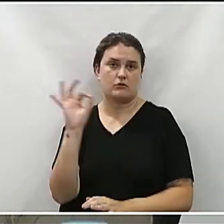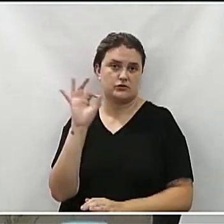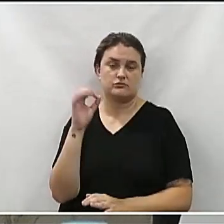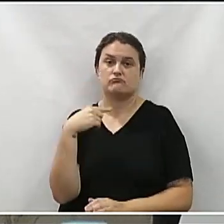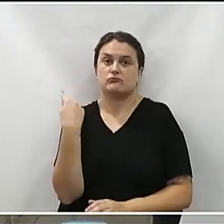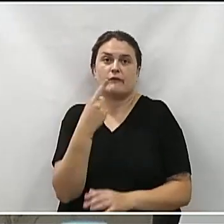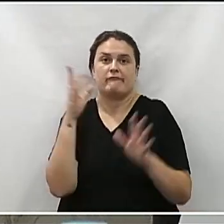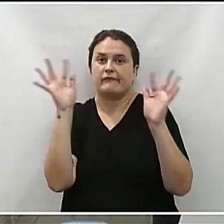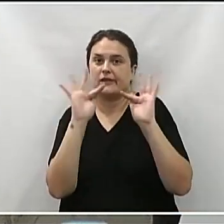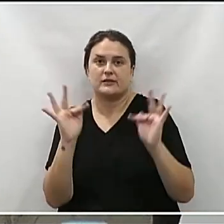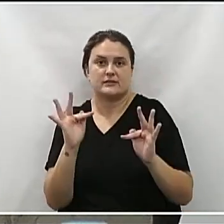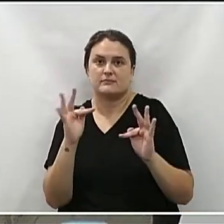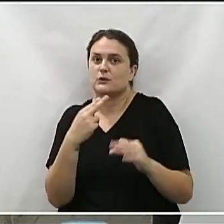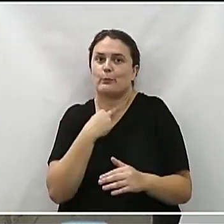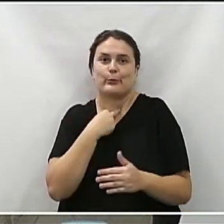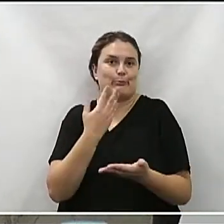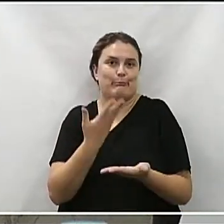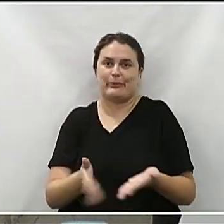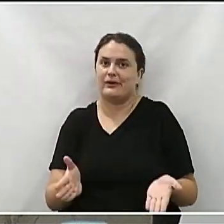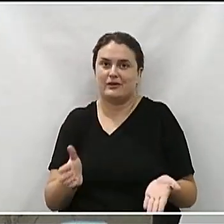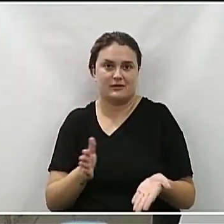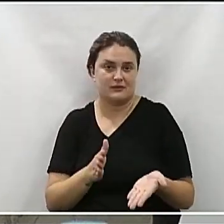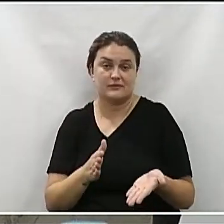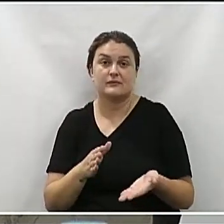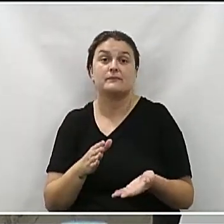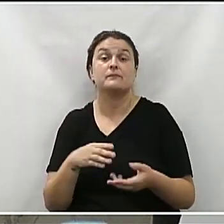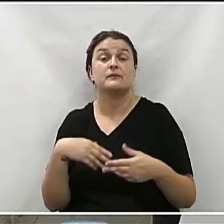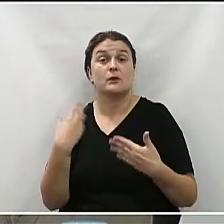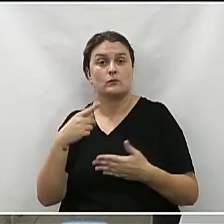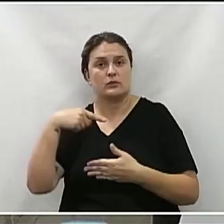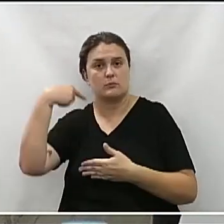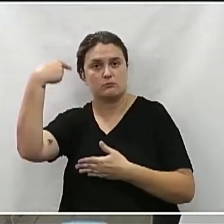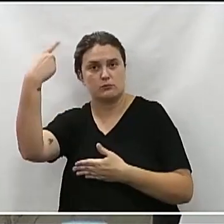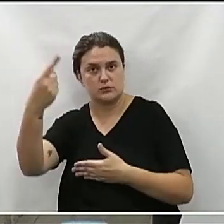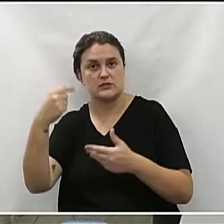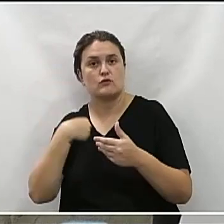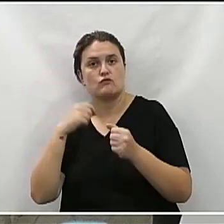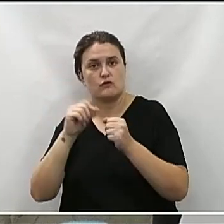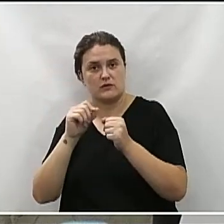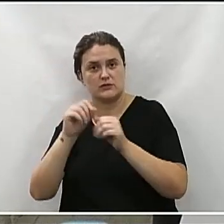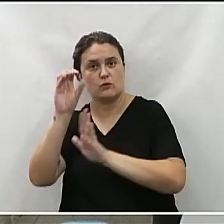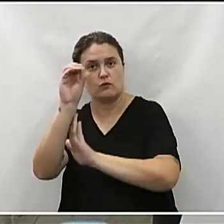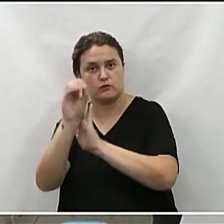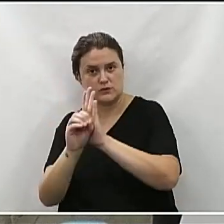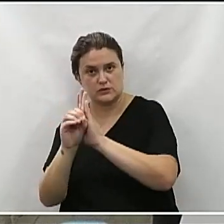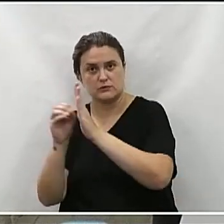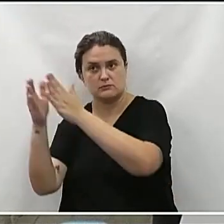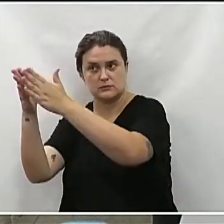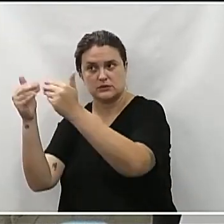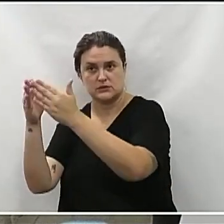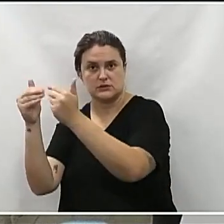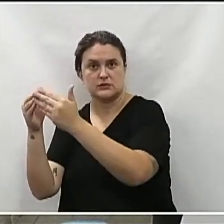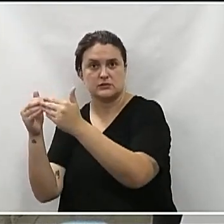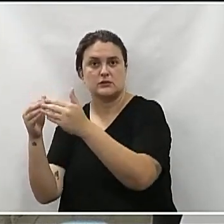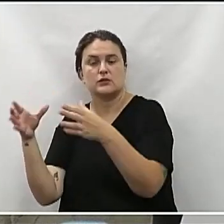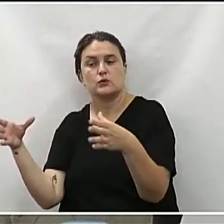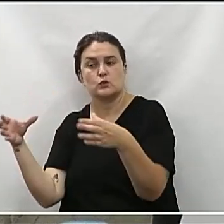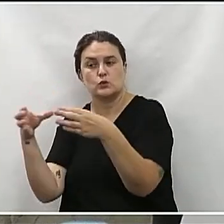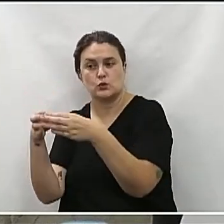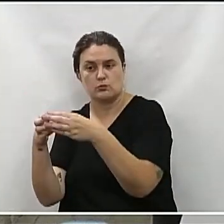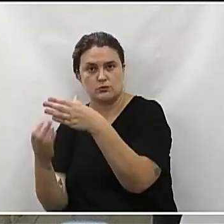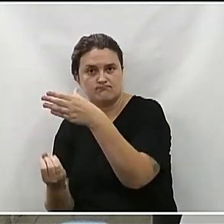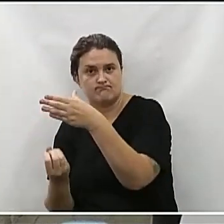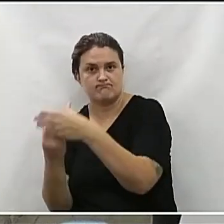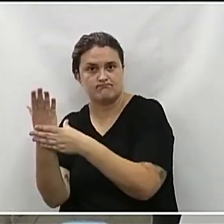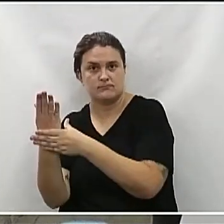vamos ficar felizes mas nós não podemos perder de jeito nenhum então na sequência vou endereçar um pedido para nós criar uma comissão nessa